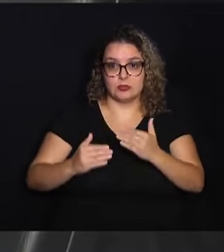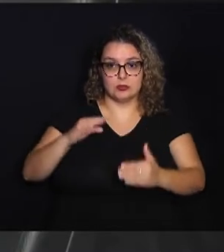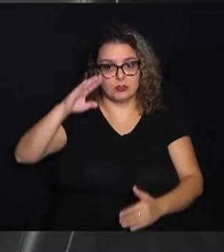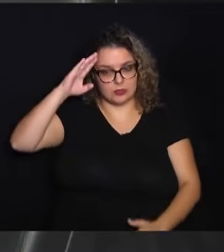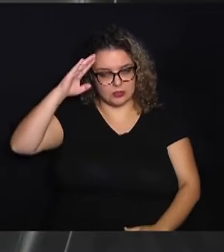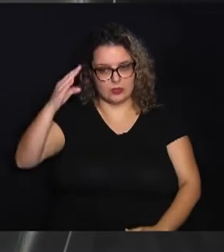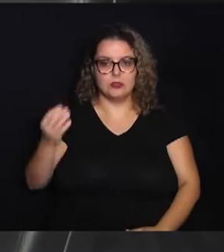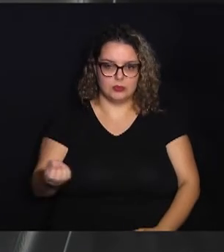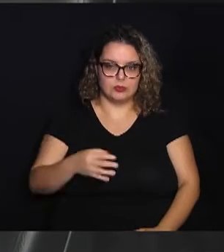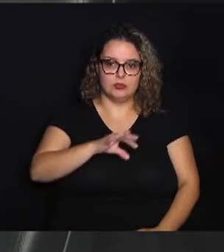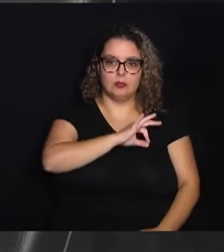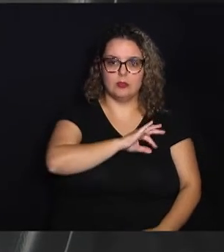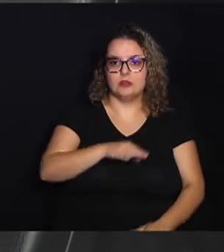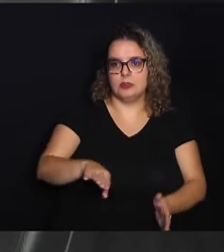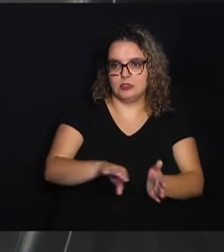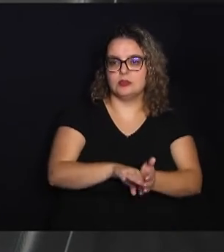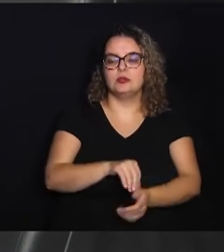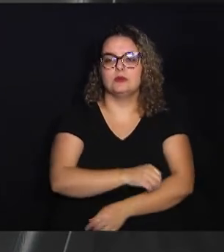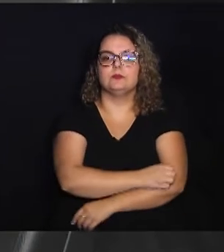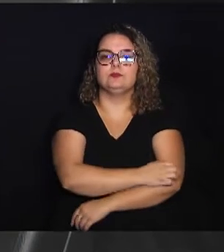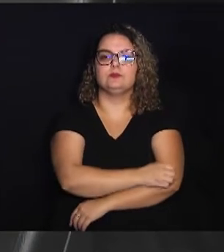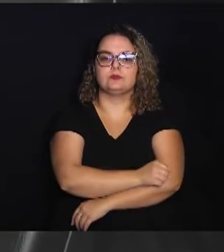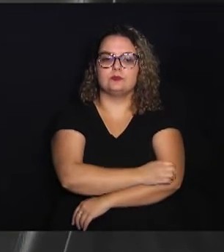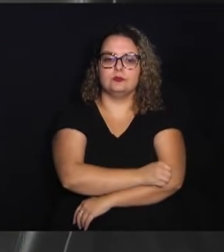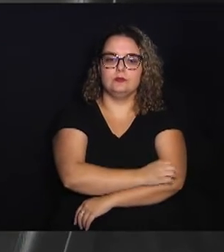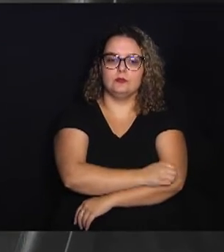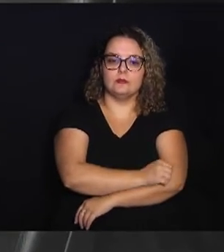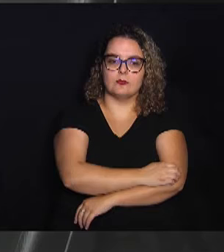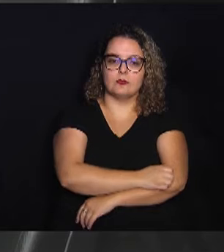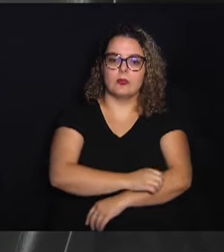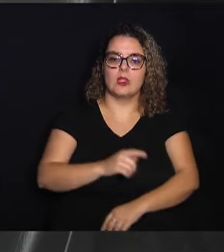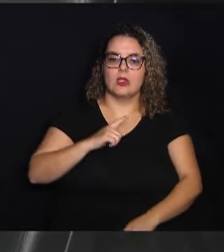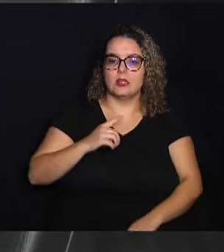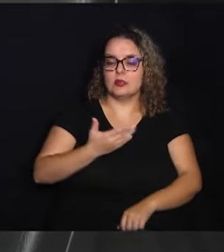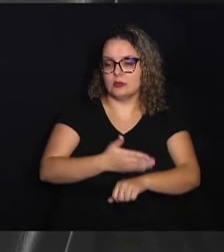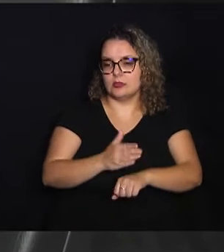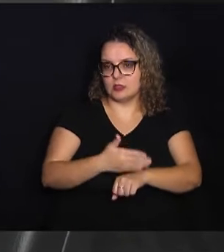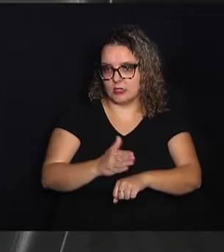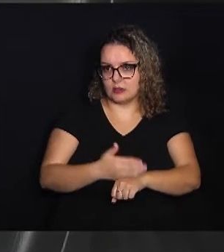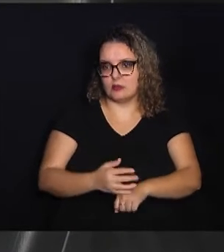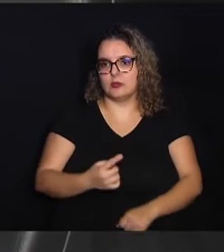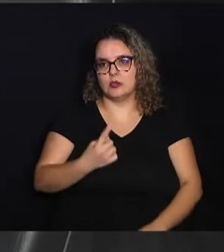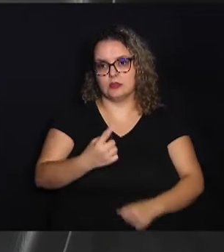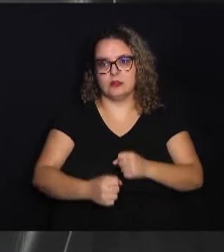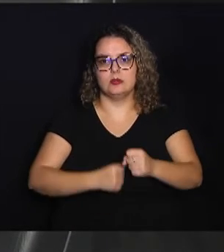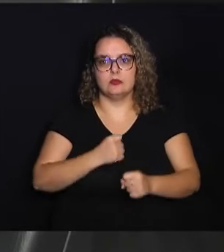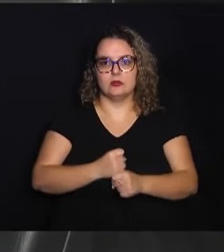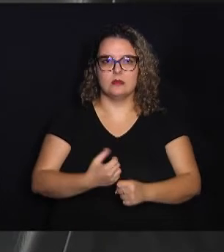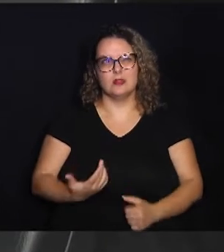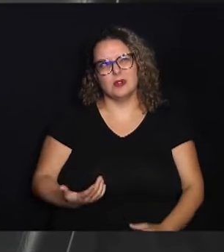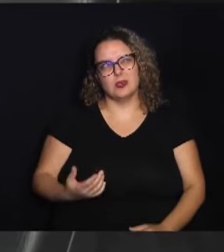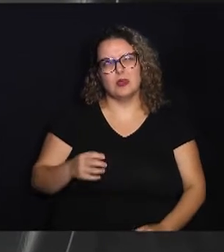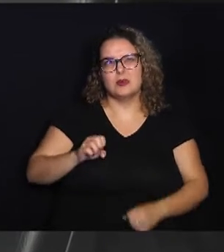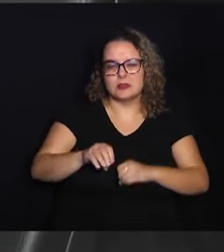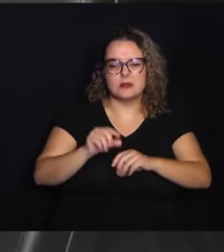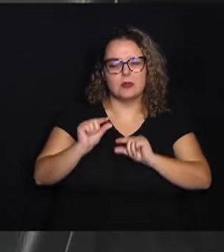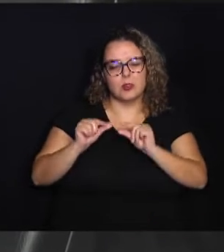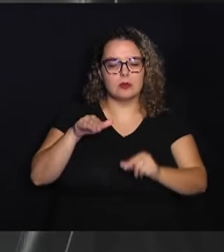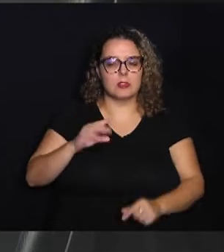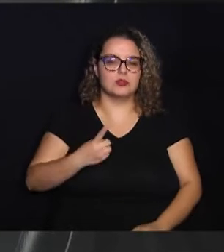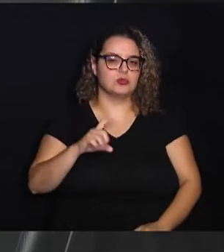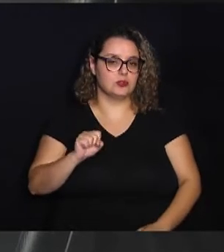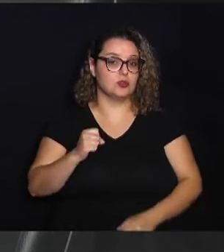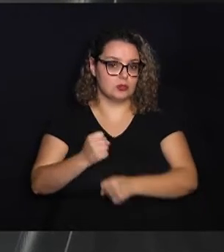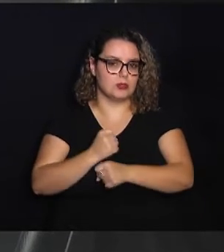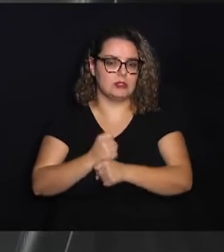novos policiais que entram, eles passam por um treinamento de 1 ano. E eu dei aula durante 18 anos da minha vida, até um pouquinho mais. E nesse período